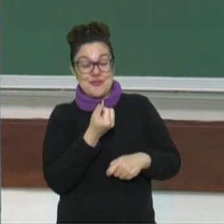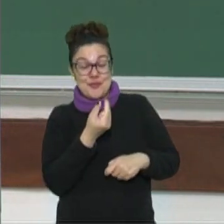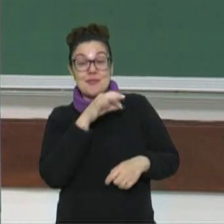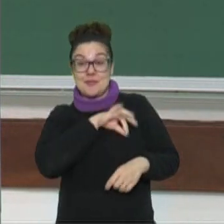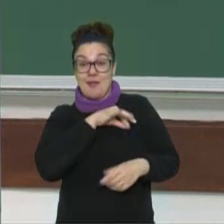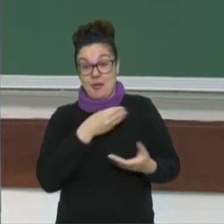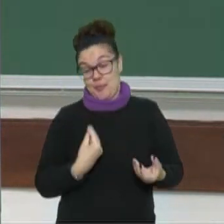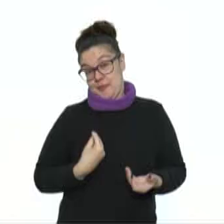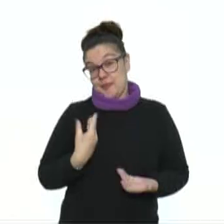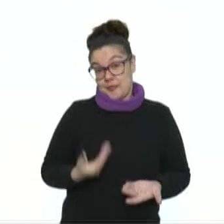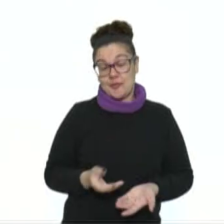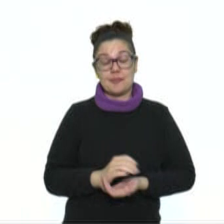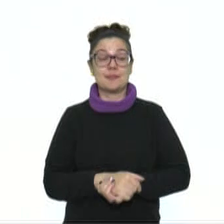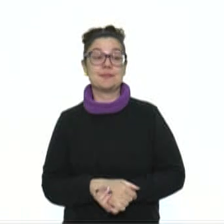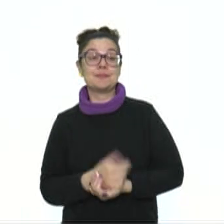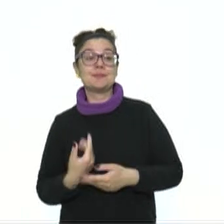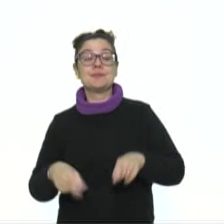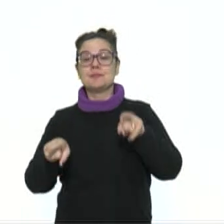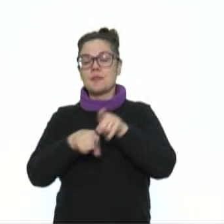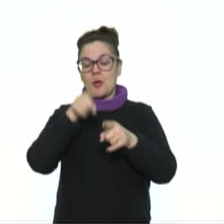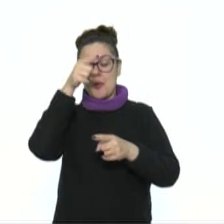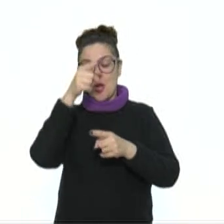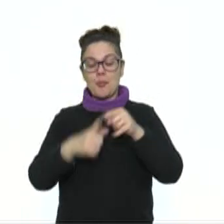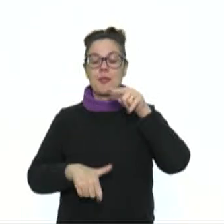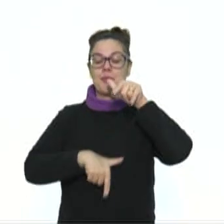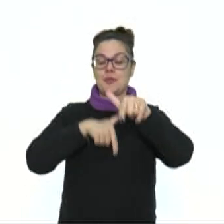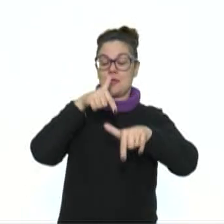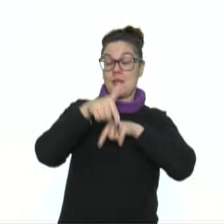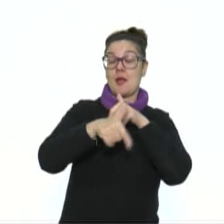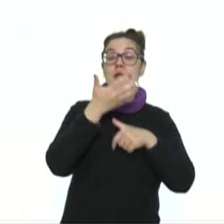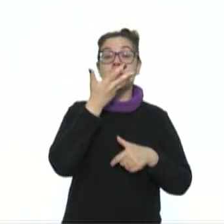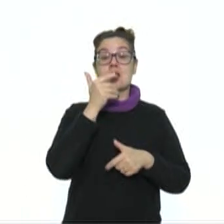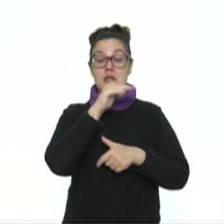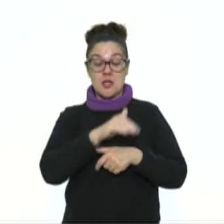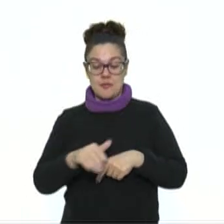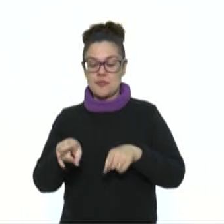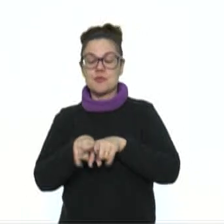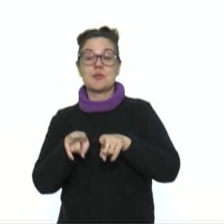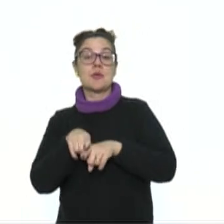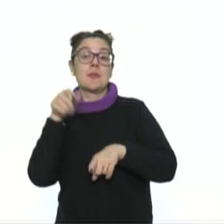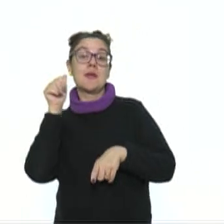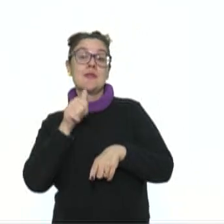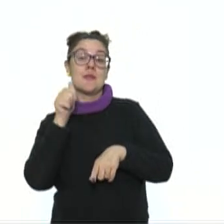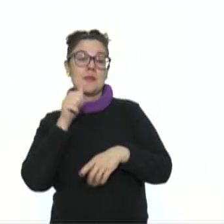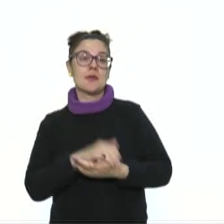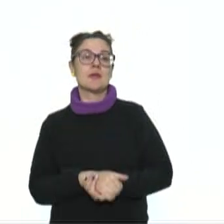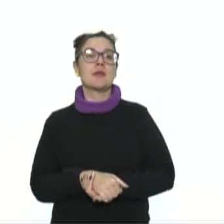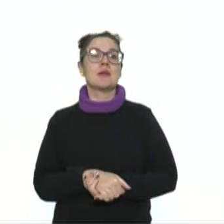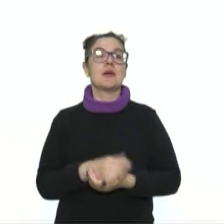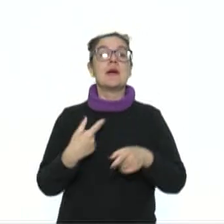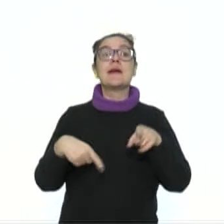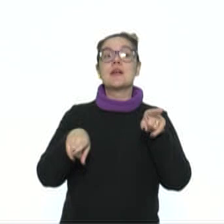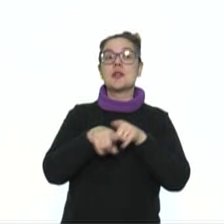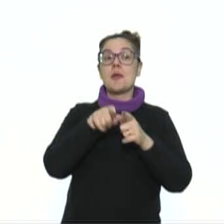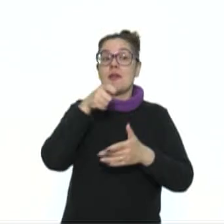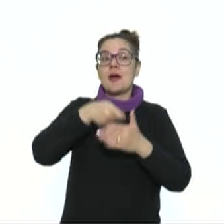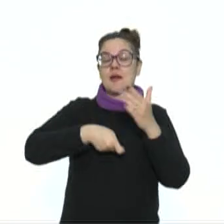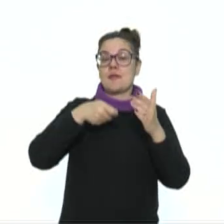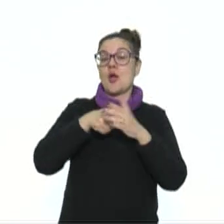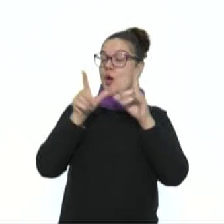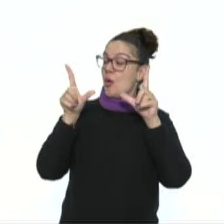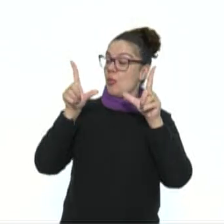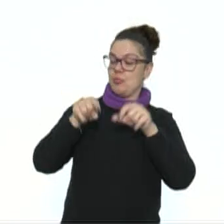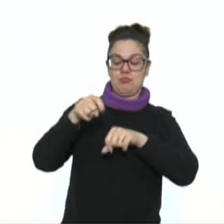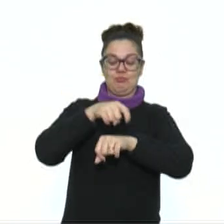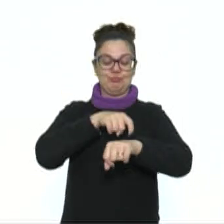também. Vão defender a proibição do trabalho infantil e feminino e vão defender a redução da jornada